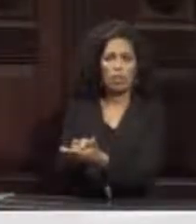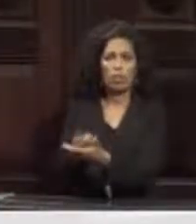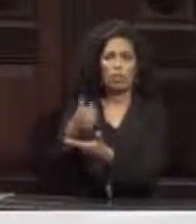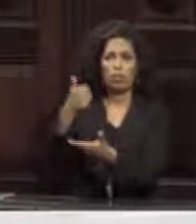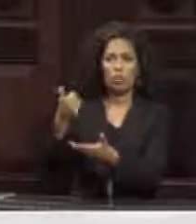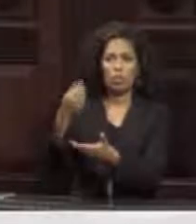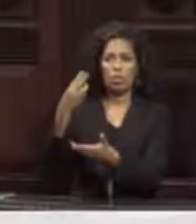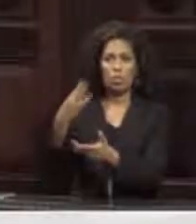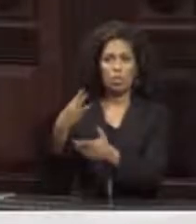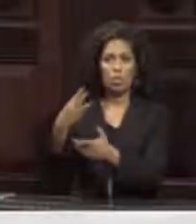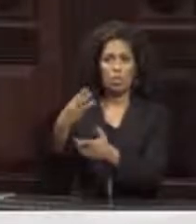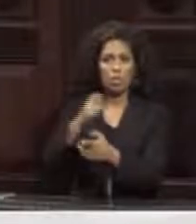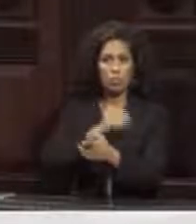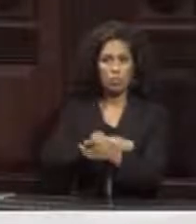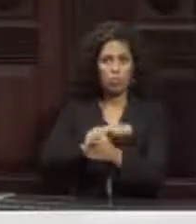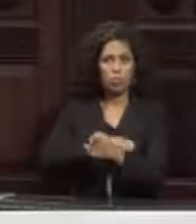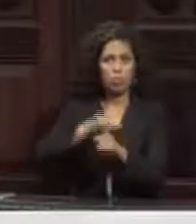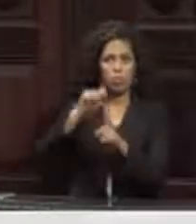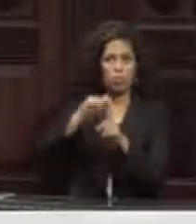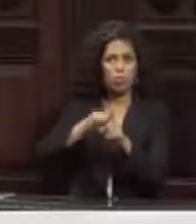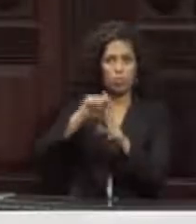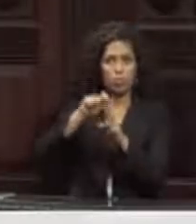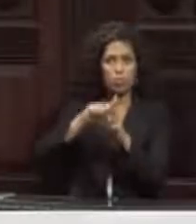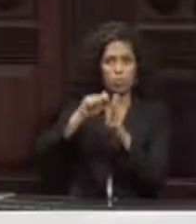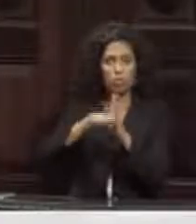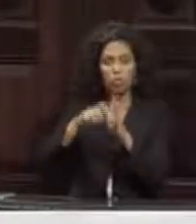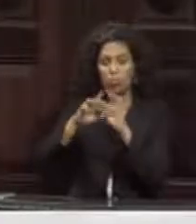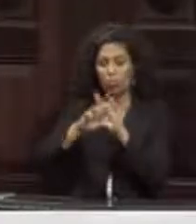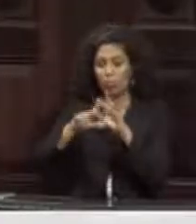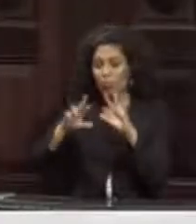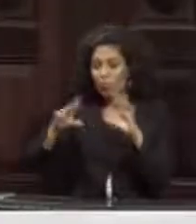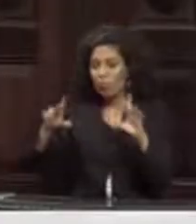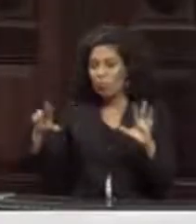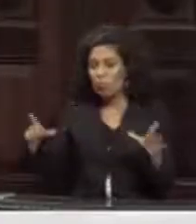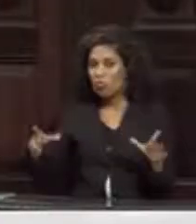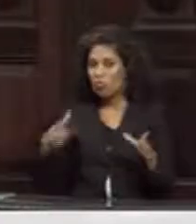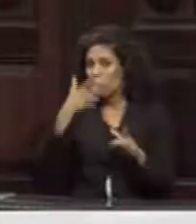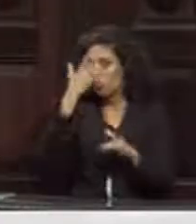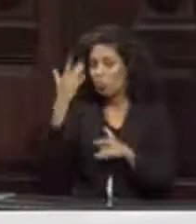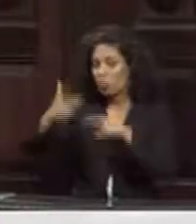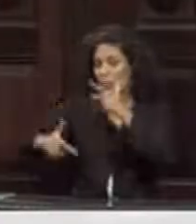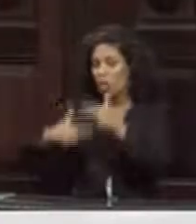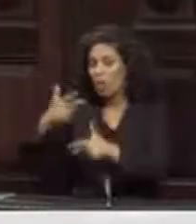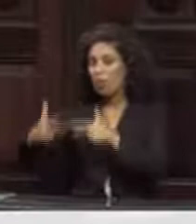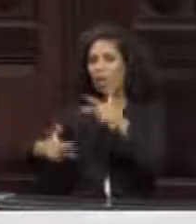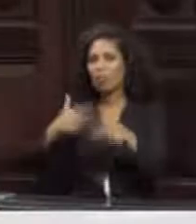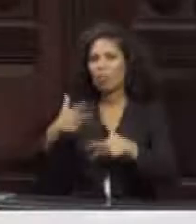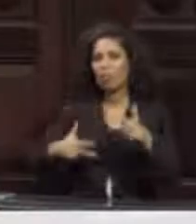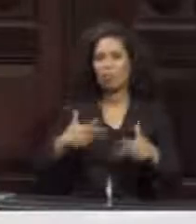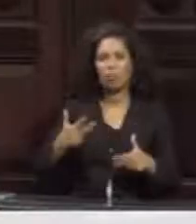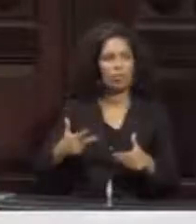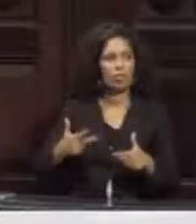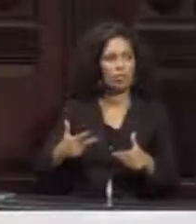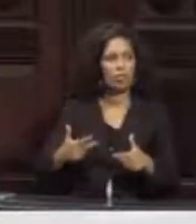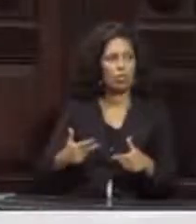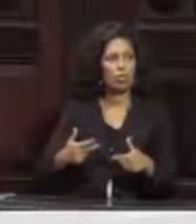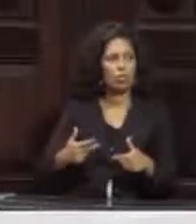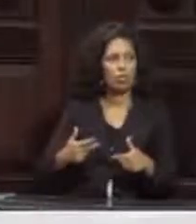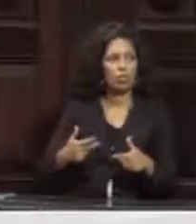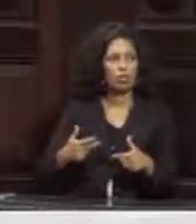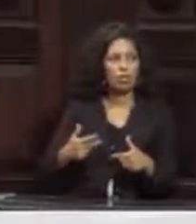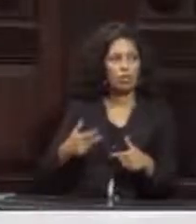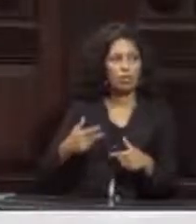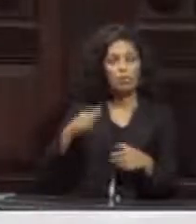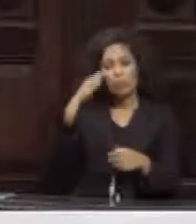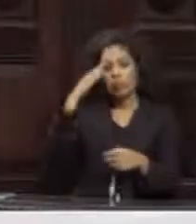13º salário a vários servidores do Estado, dentre eles os valorosos